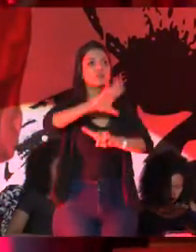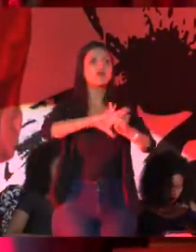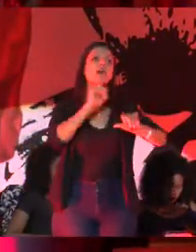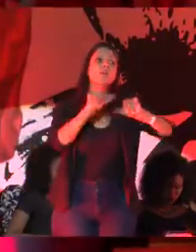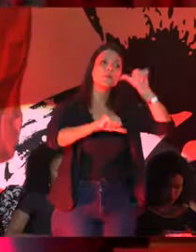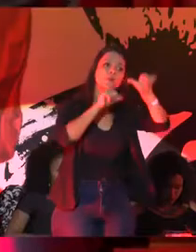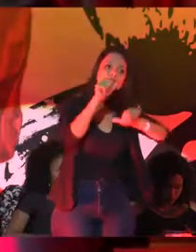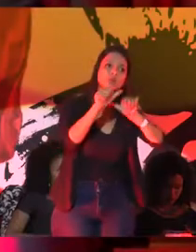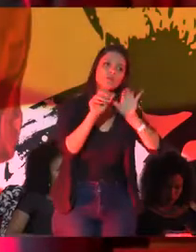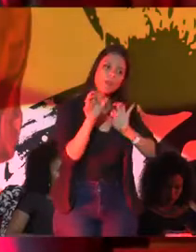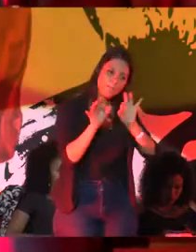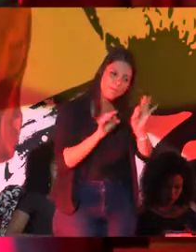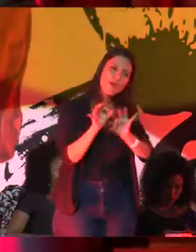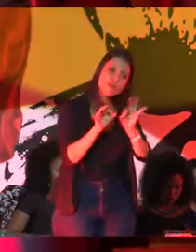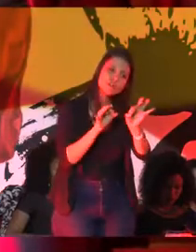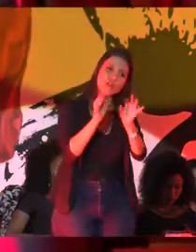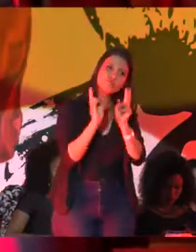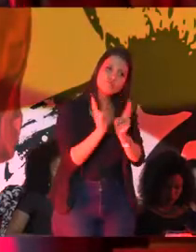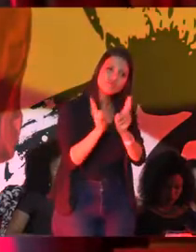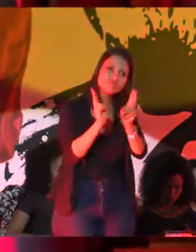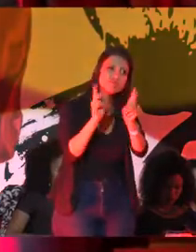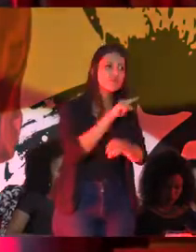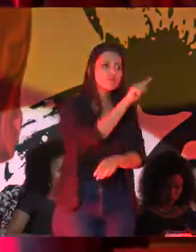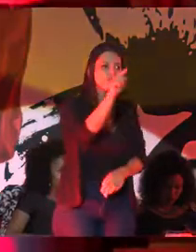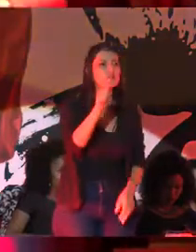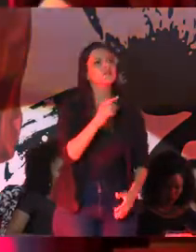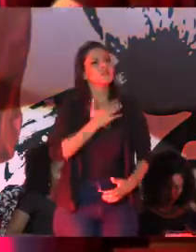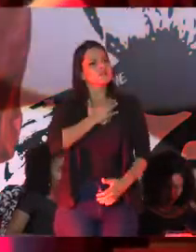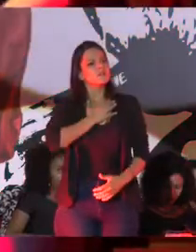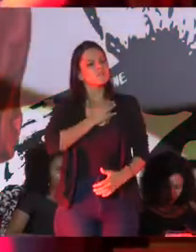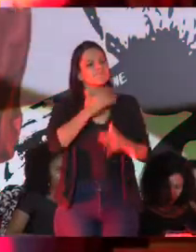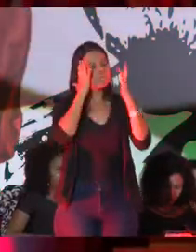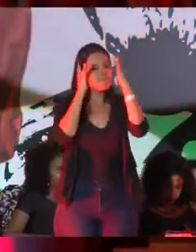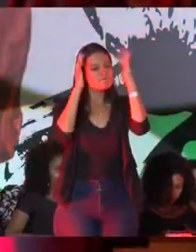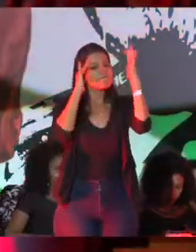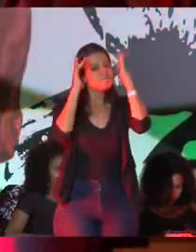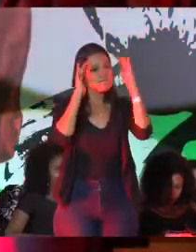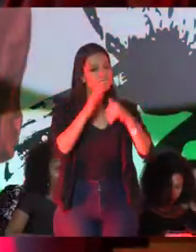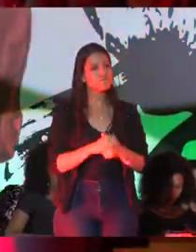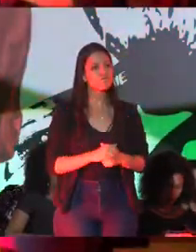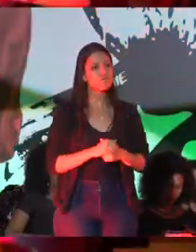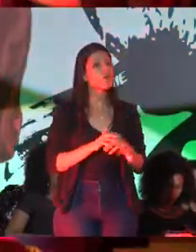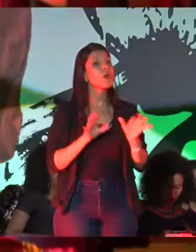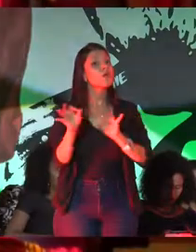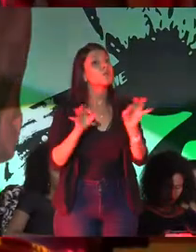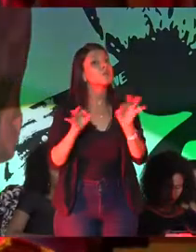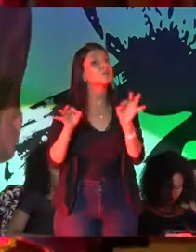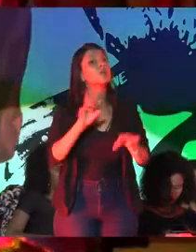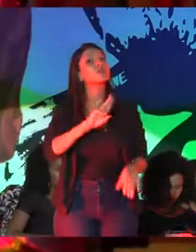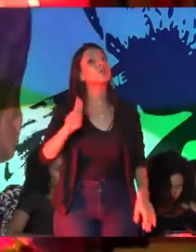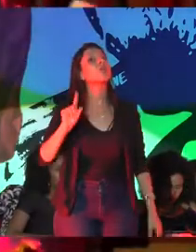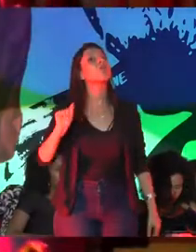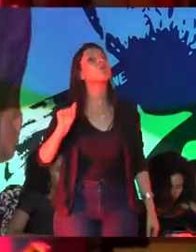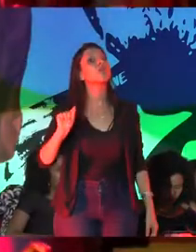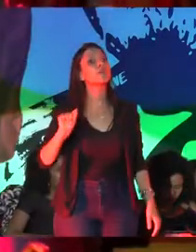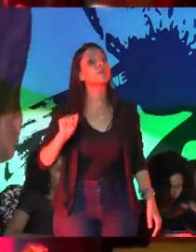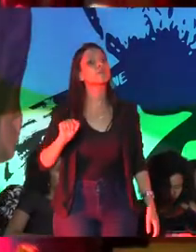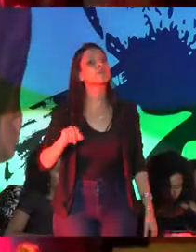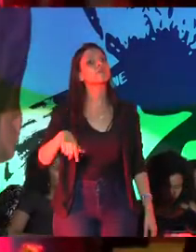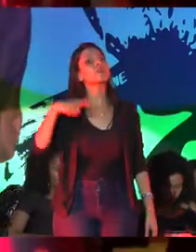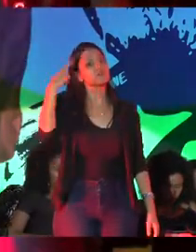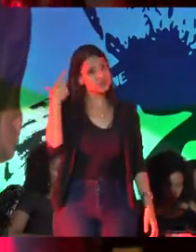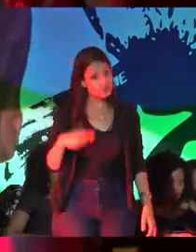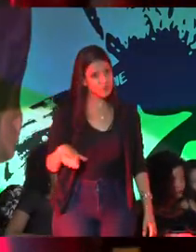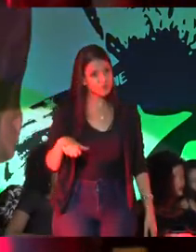que permanece vivo nos corações e mentes do Brasil. E o nome desse projeto é, mais